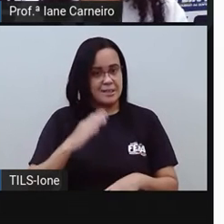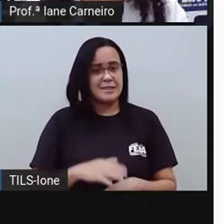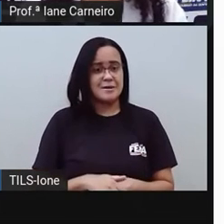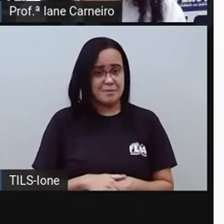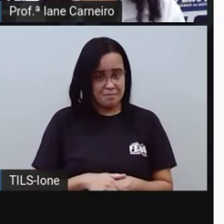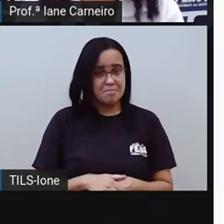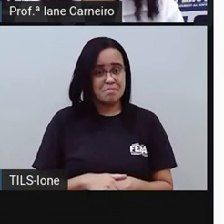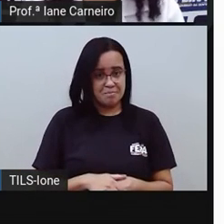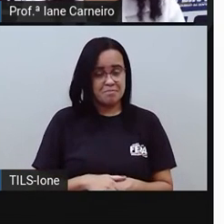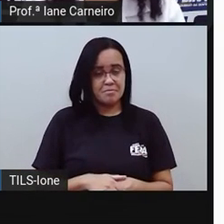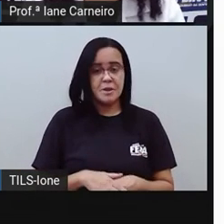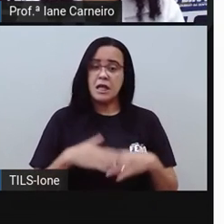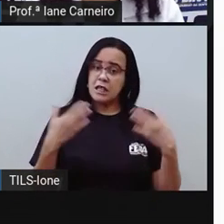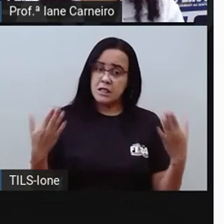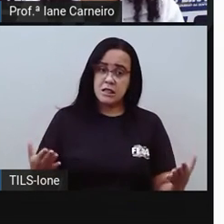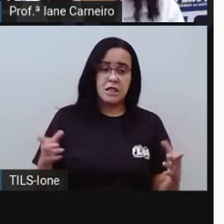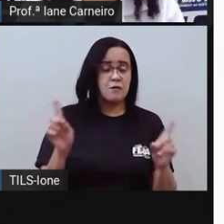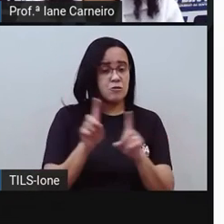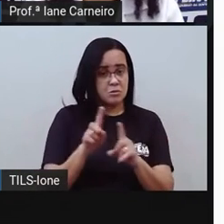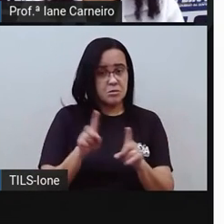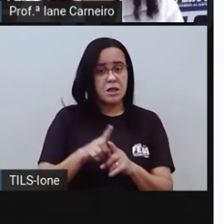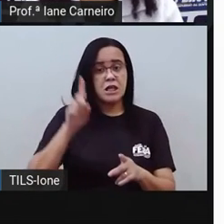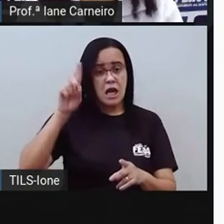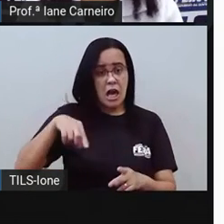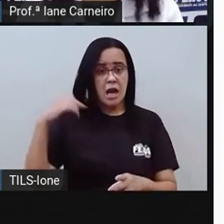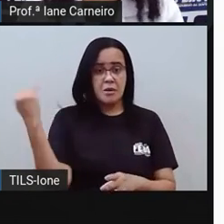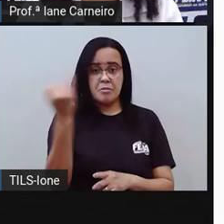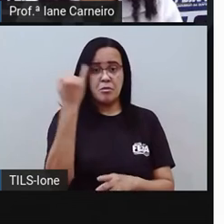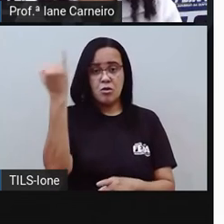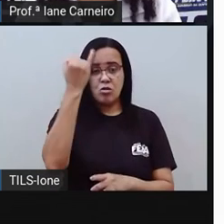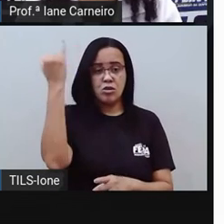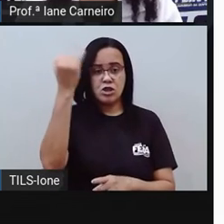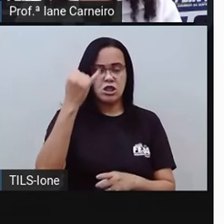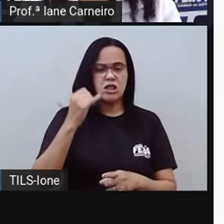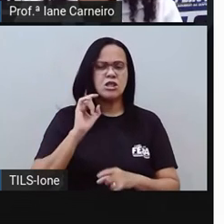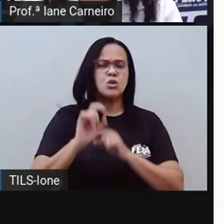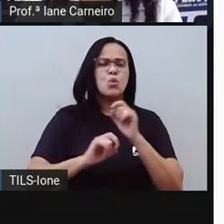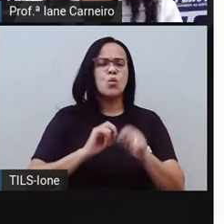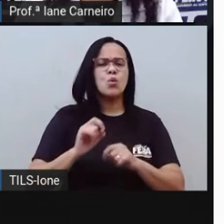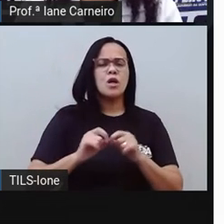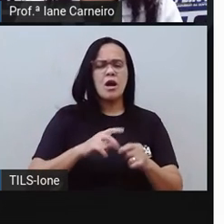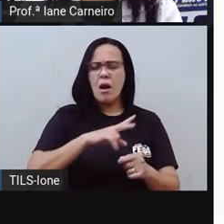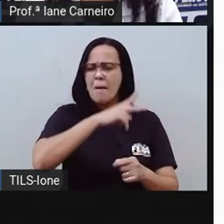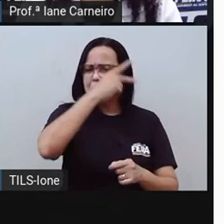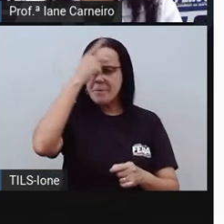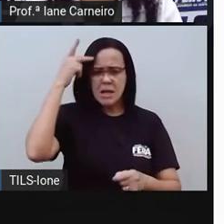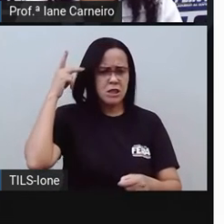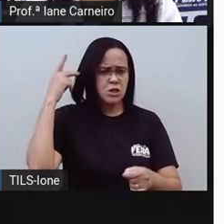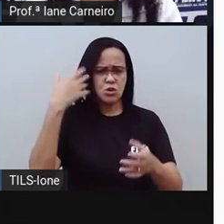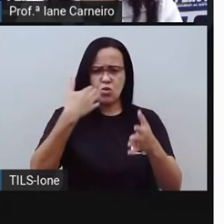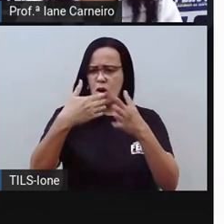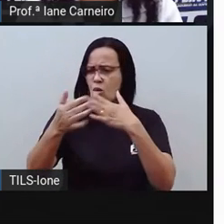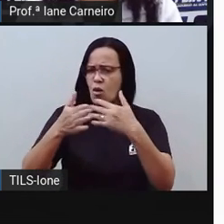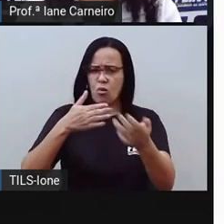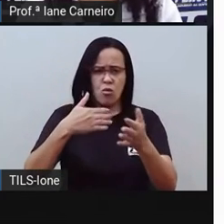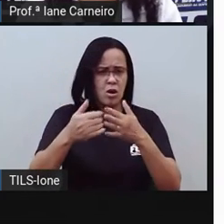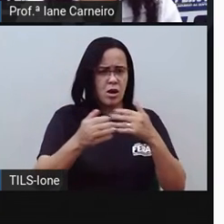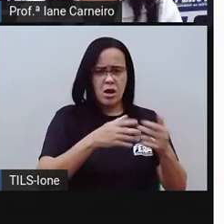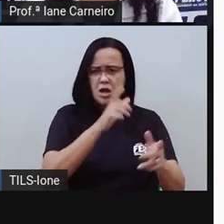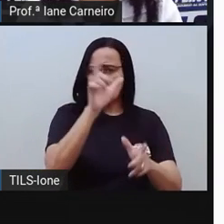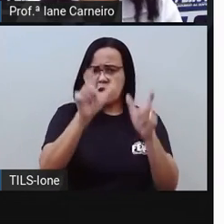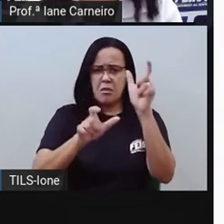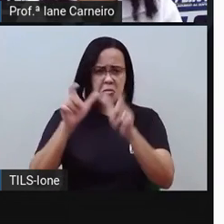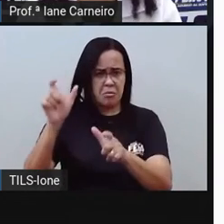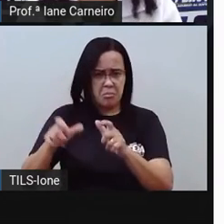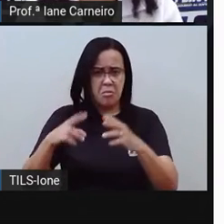É importante, como a Pró falou o tempo todo com vocês. A base, gente, é o respeito, né? Para a gente conviver bem, é sempre o respeito. É